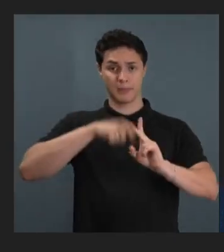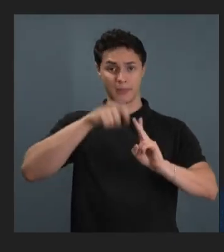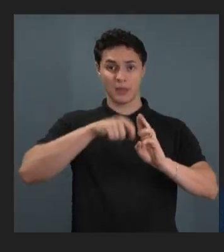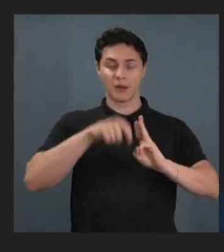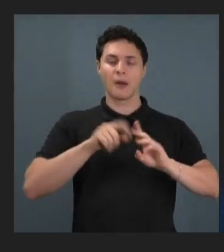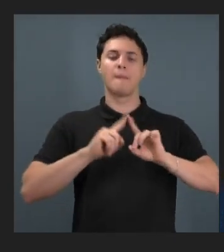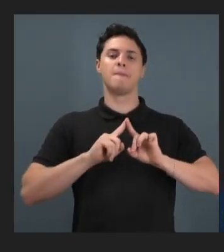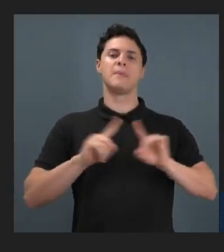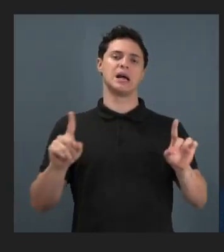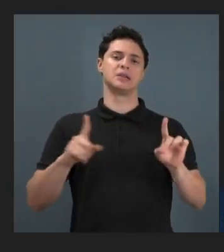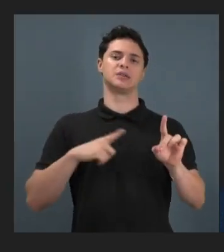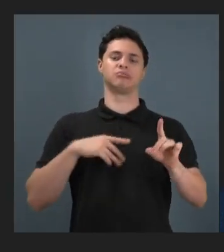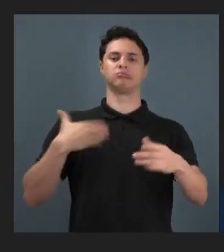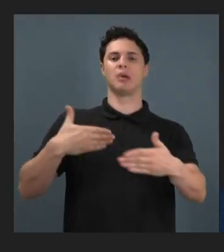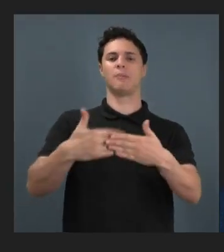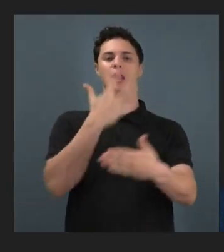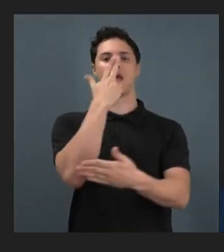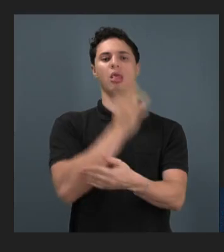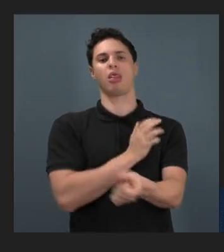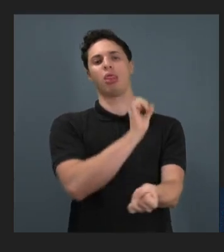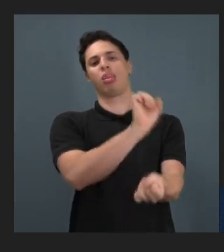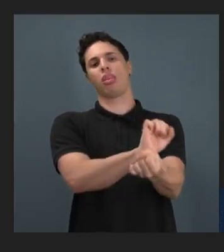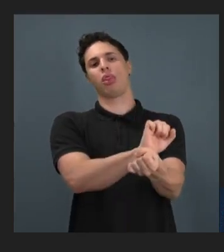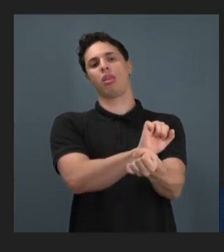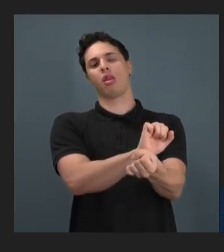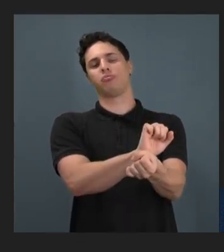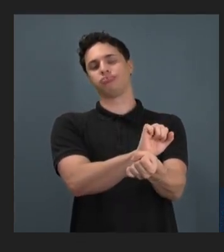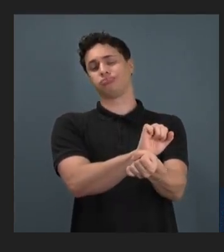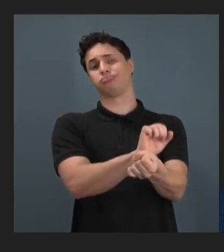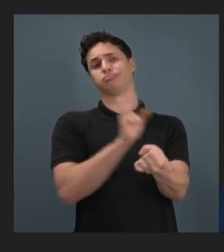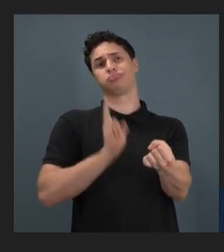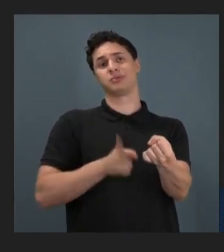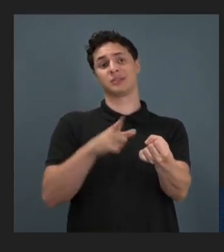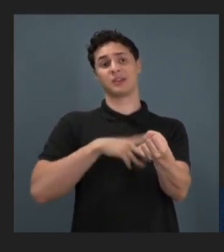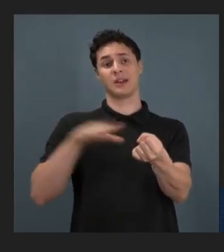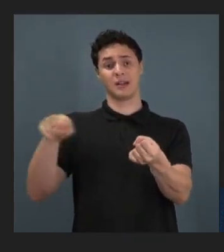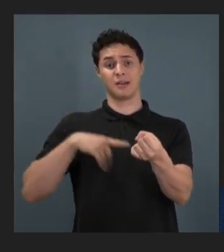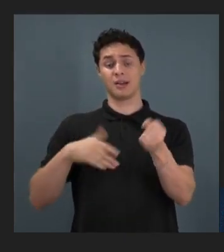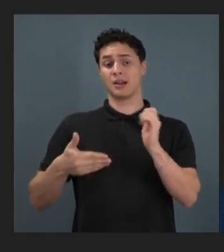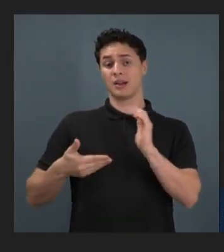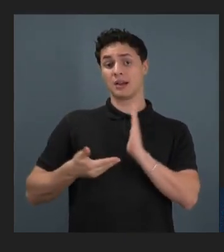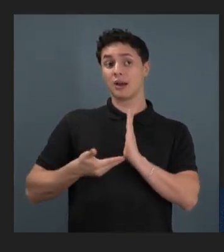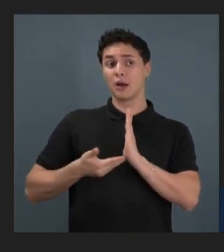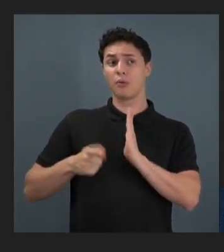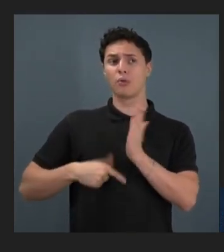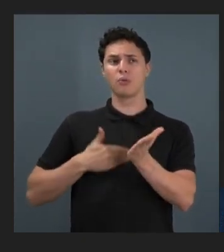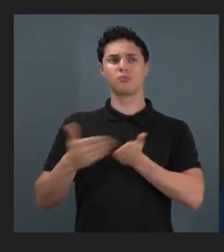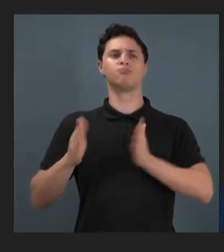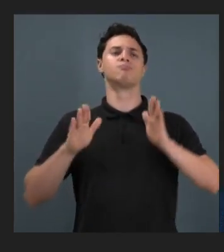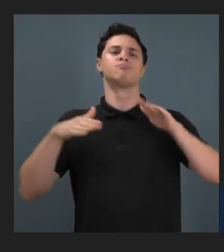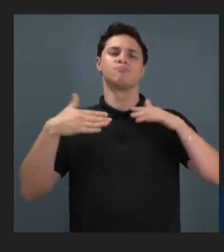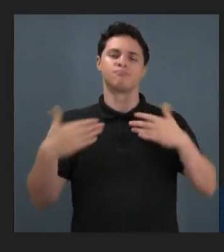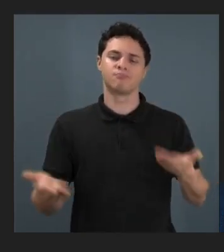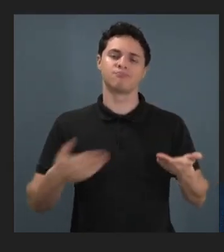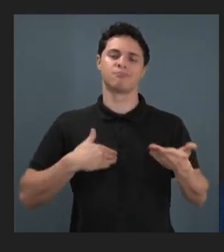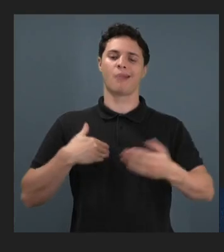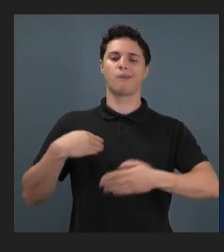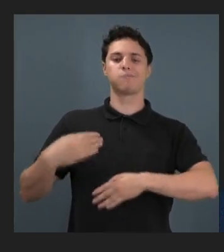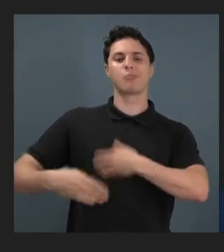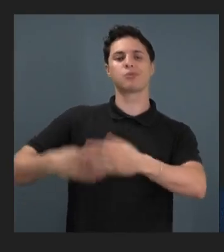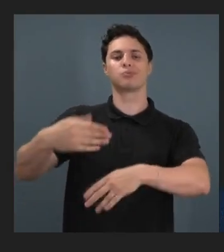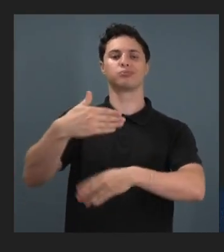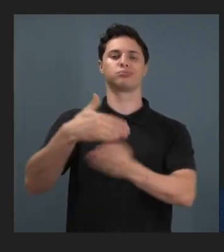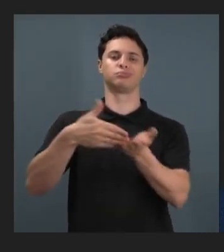está aí parada exatamente lá na Câmara dos Deputados e começou finalmente a andar,